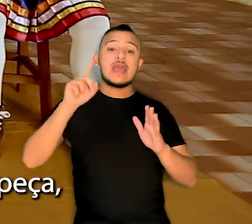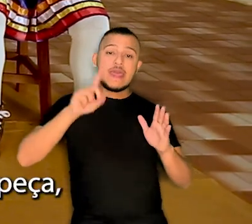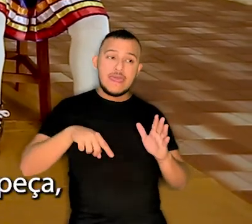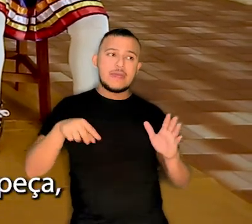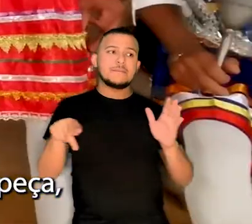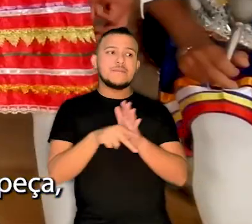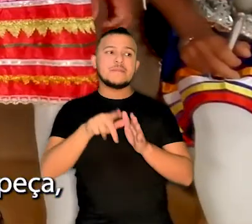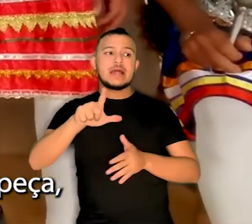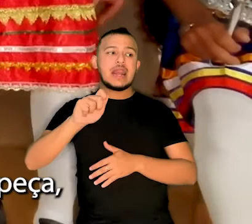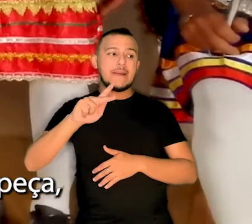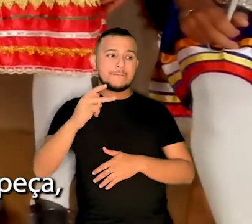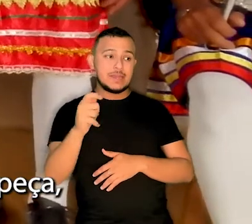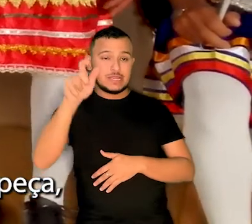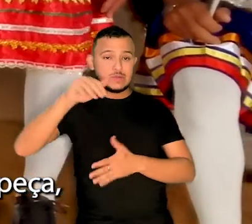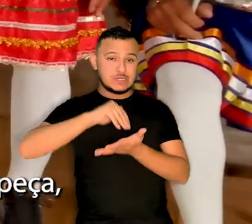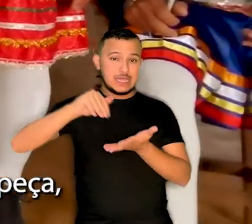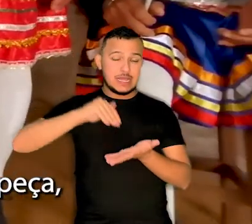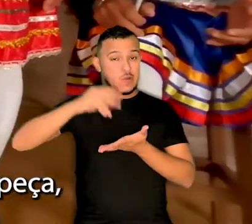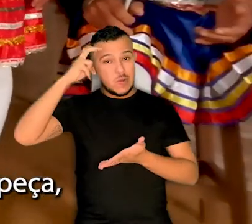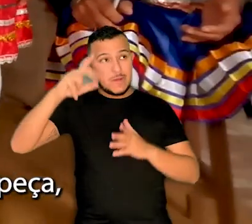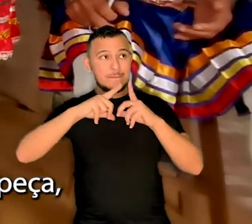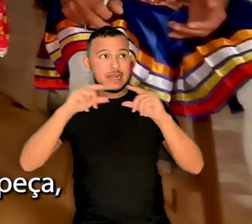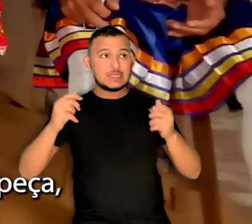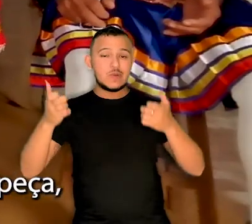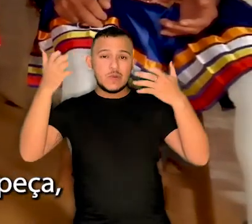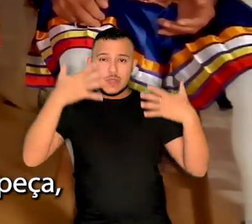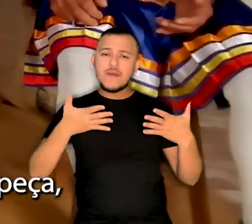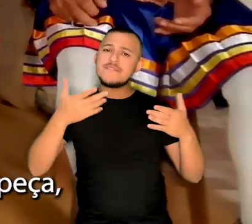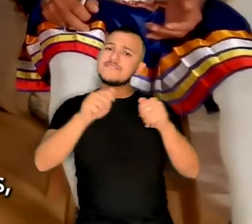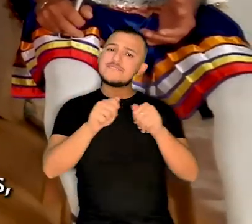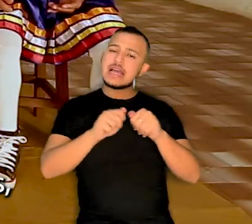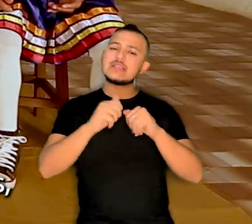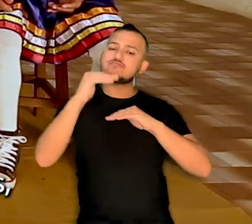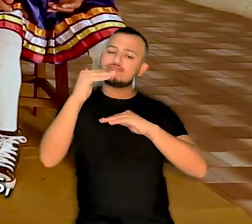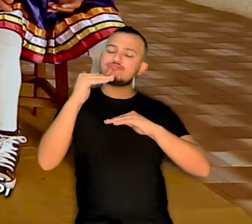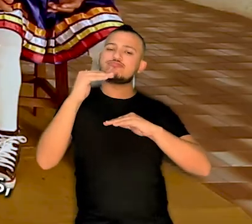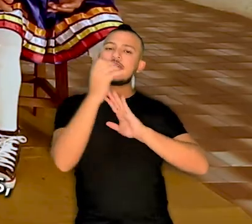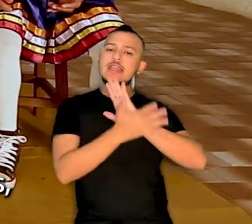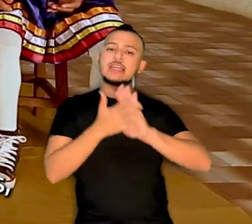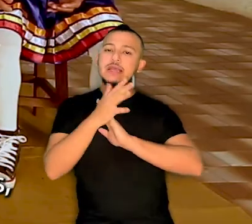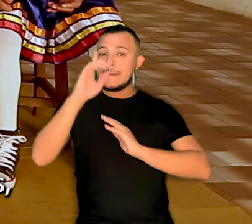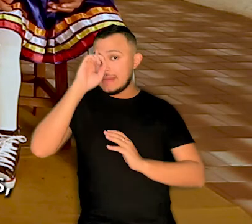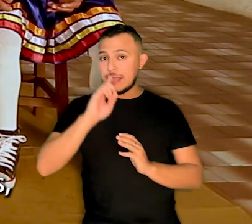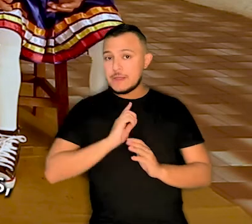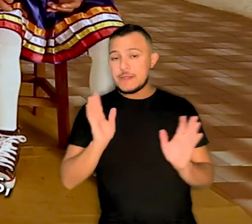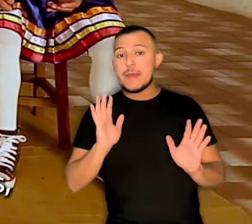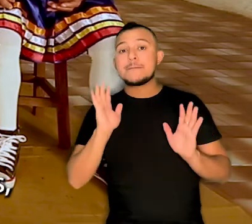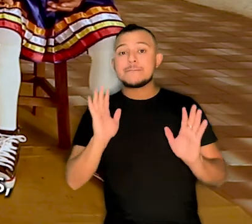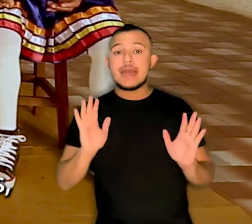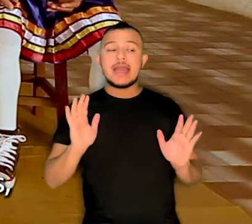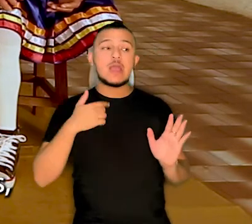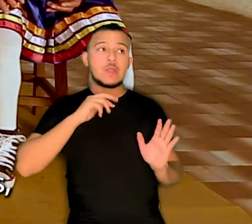das latinhas. Aí o secretário de Cultura de Brasília, ele disse, pronto, passa aí uma peça. Mas ele não mandou a mim, não. Eu não